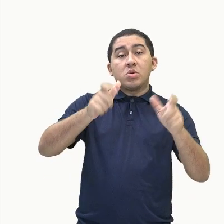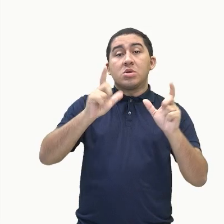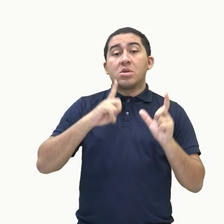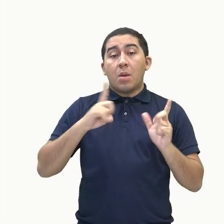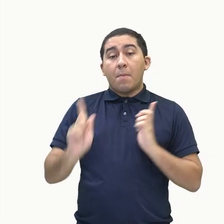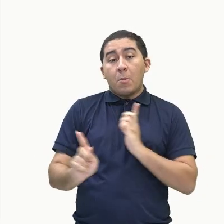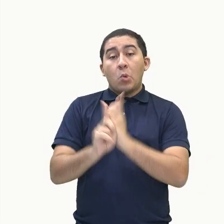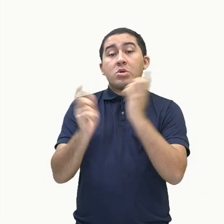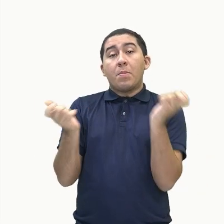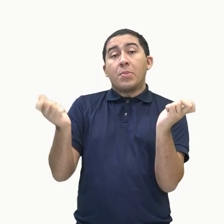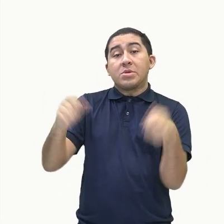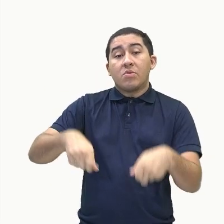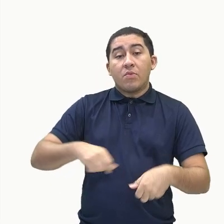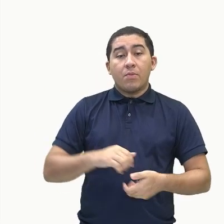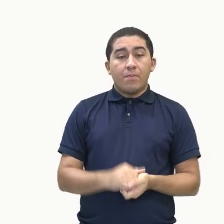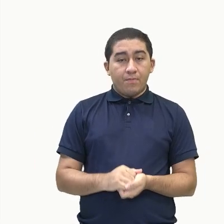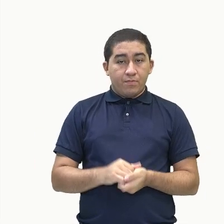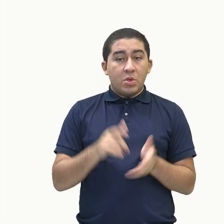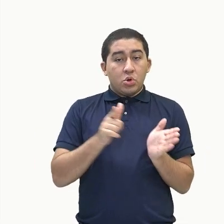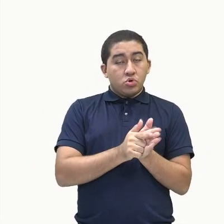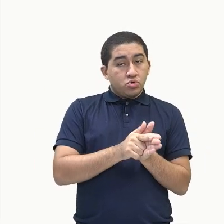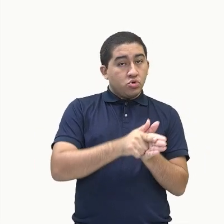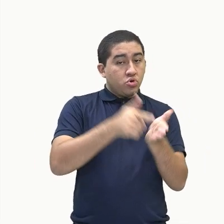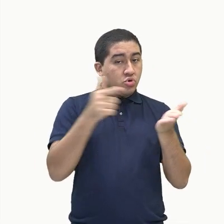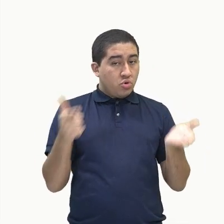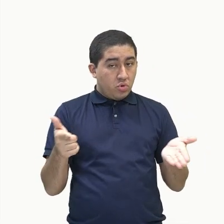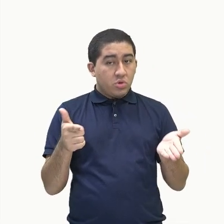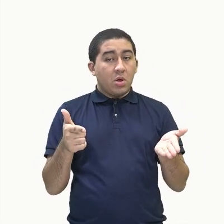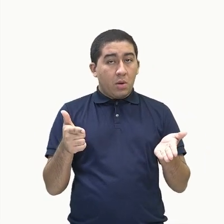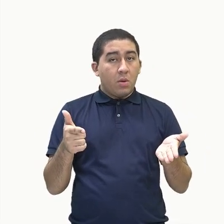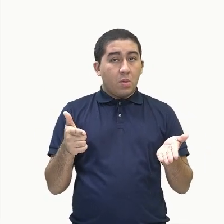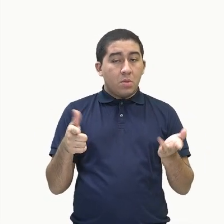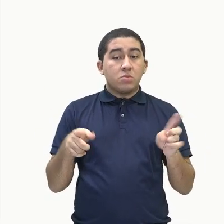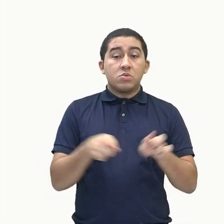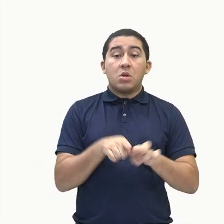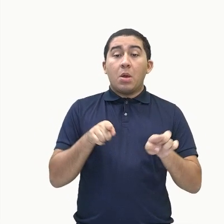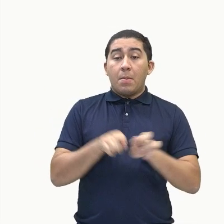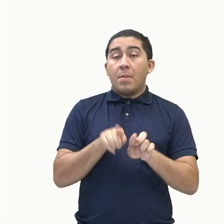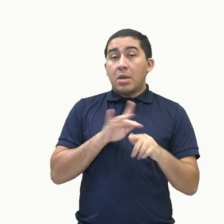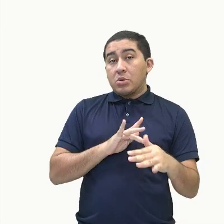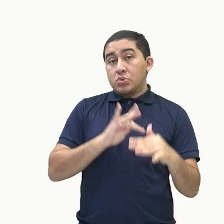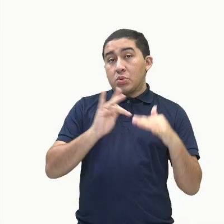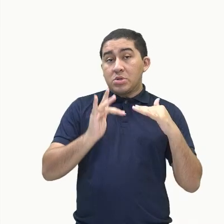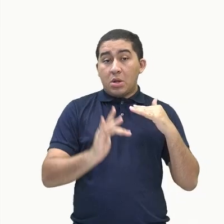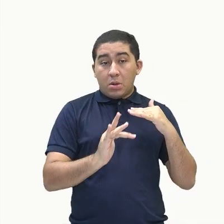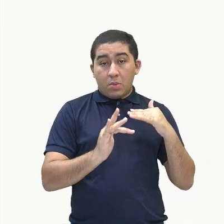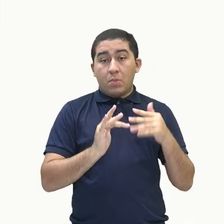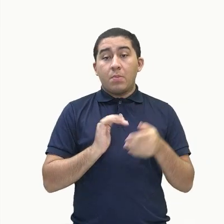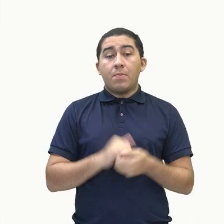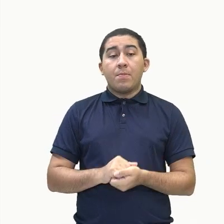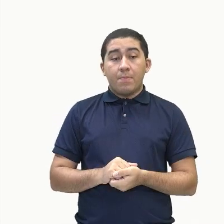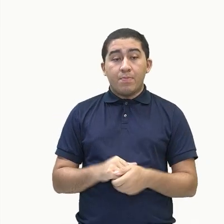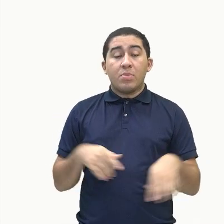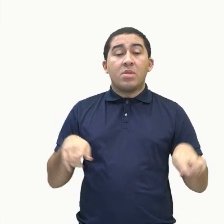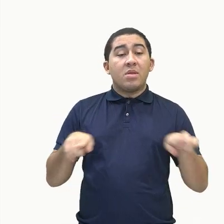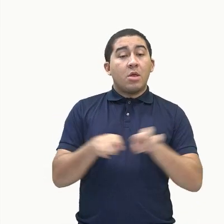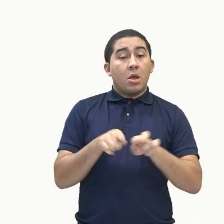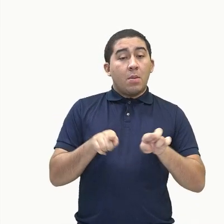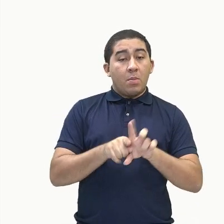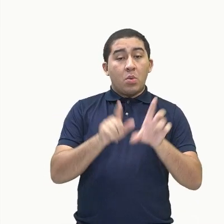eu vou encontrar infográficos? Eu vou encontrar em jornais, nas redes